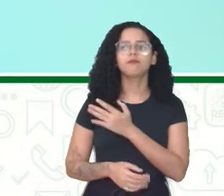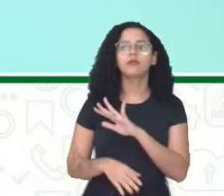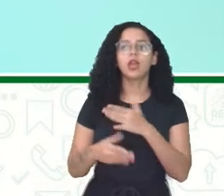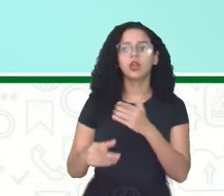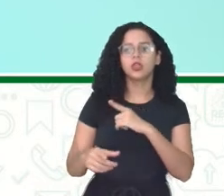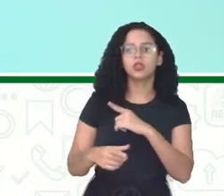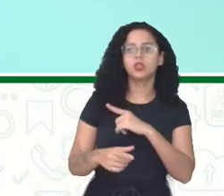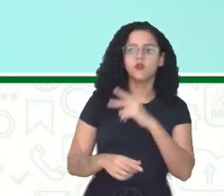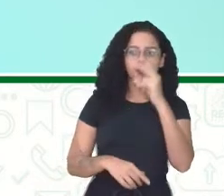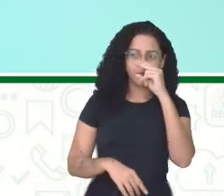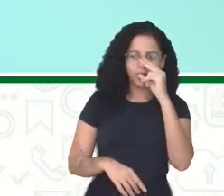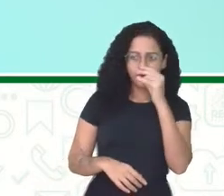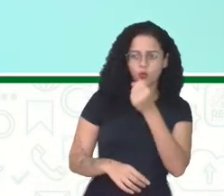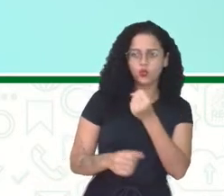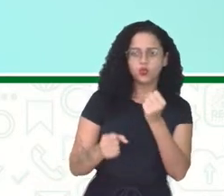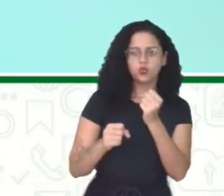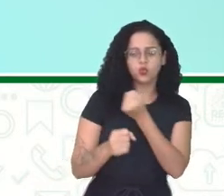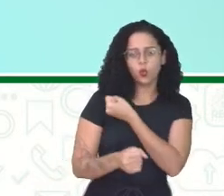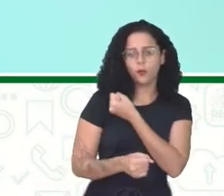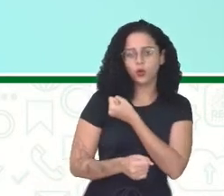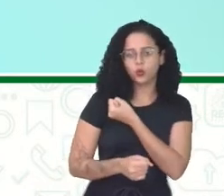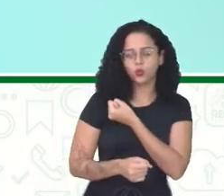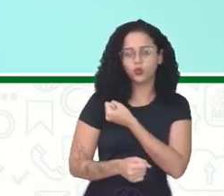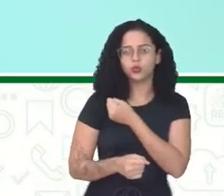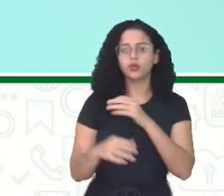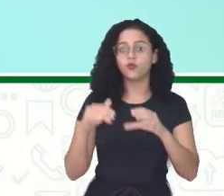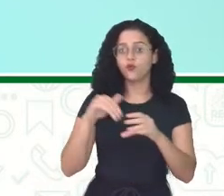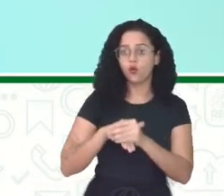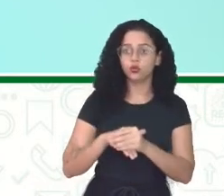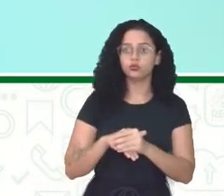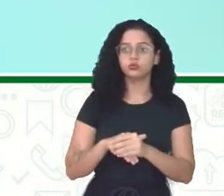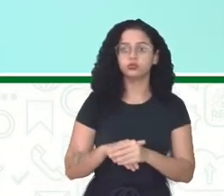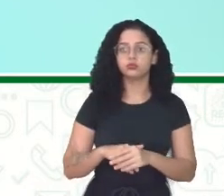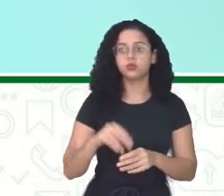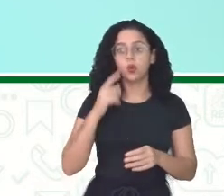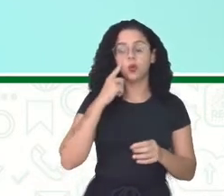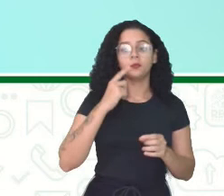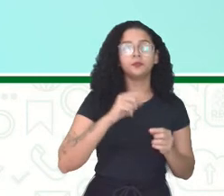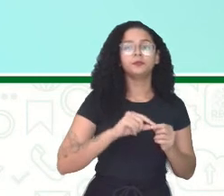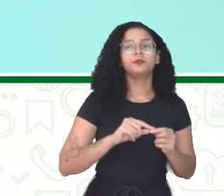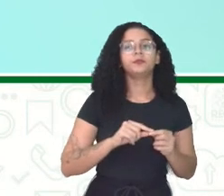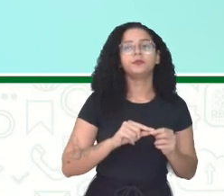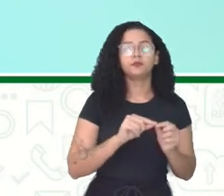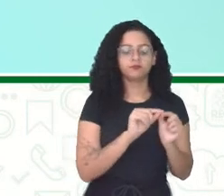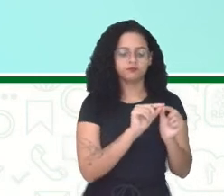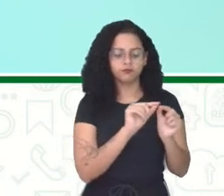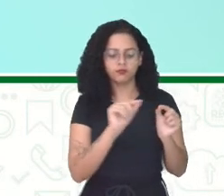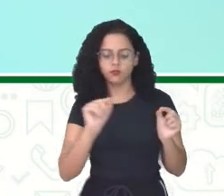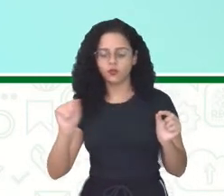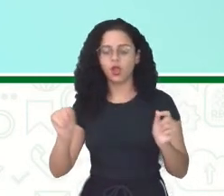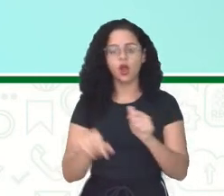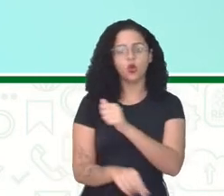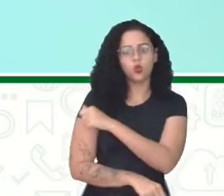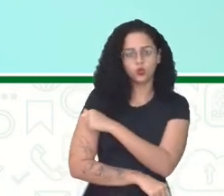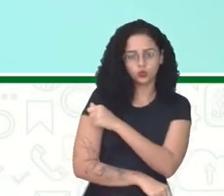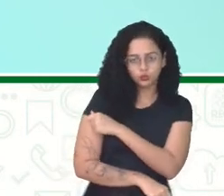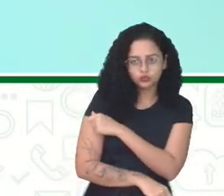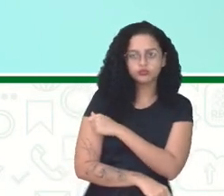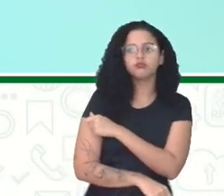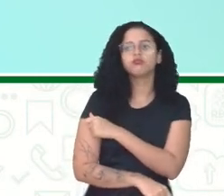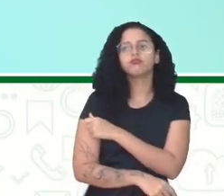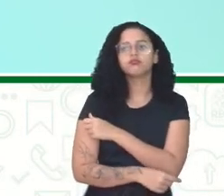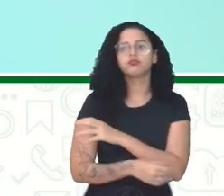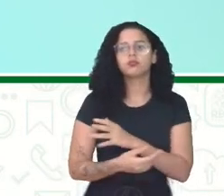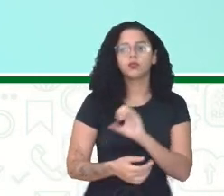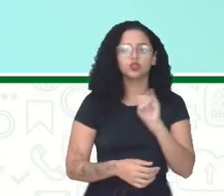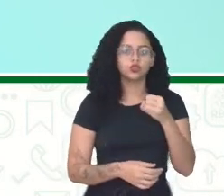o mesmo número de votos, né? Então, eu tenho ali, olha, no horizontal, eu tenho os alunos, tá? Ou